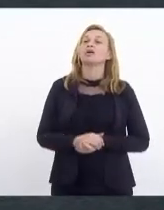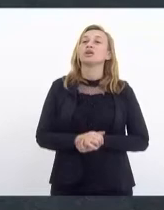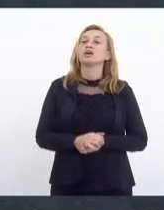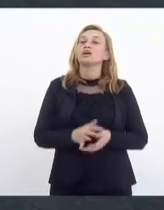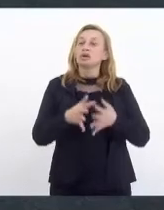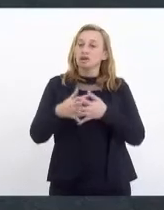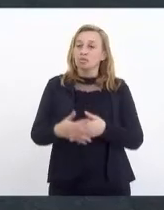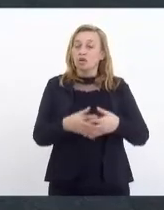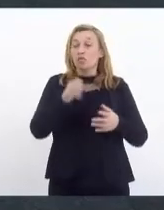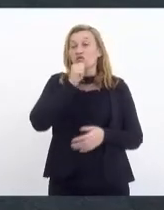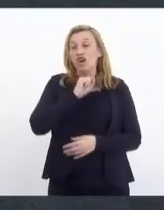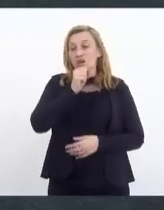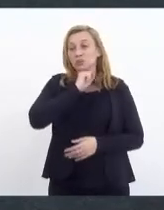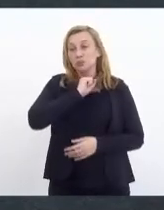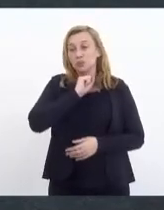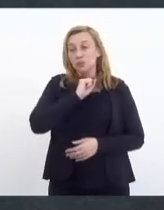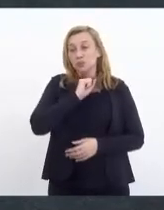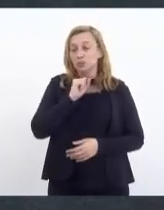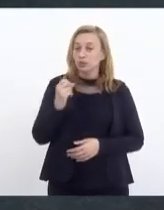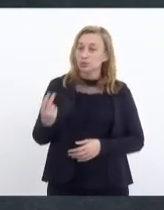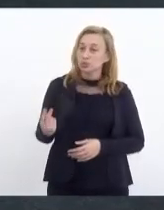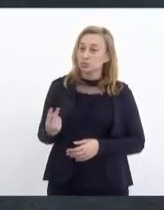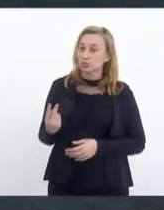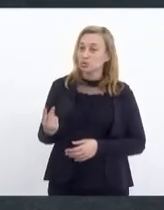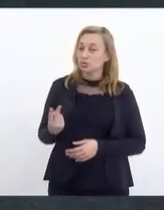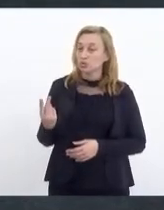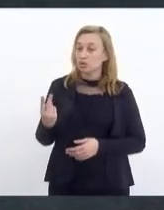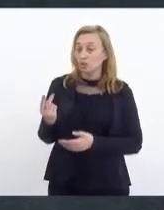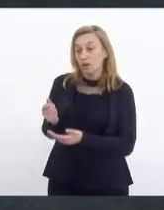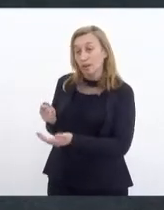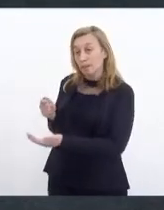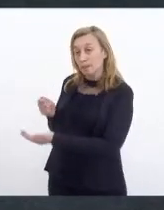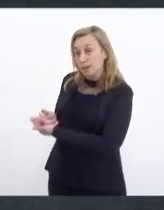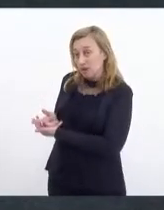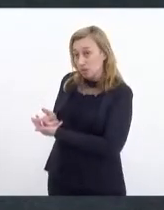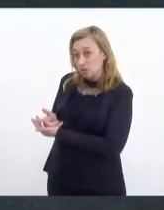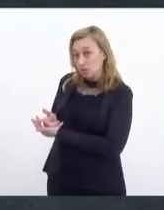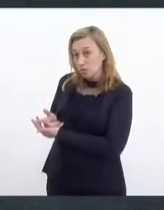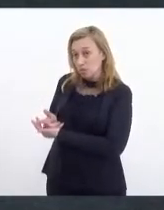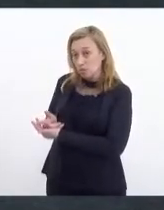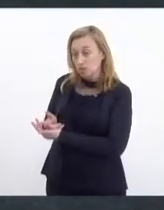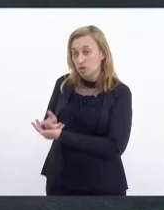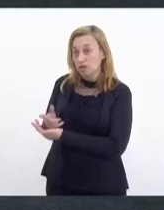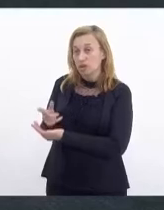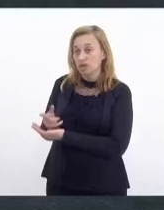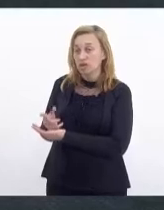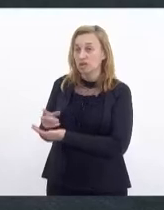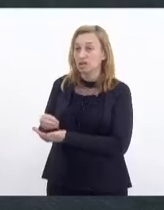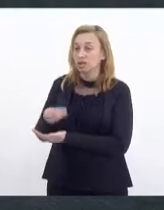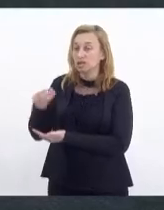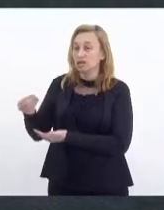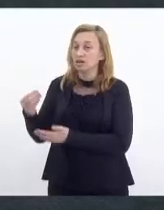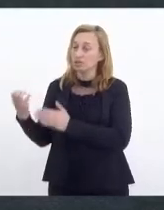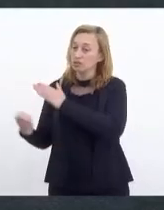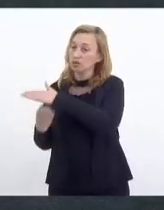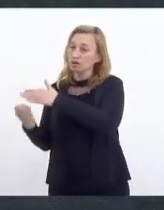caminhão velho, o valor residual era pago e entregava numa empresa de